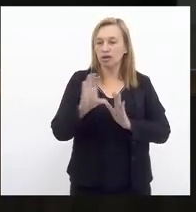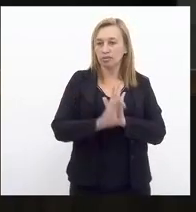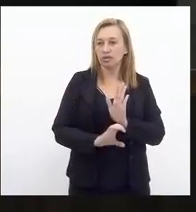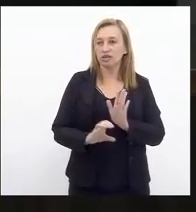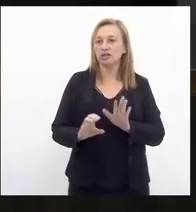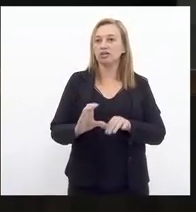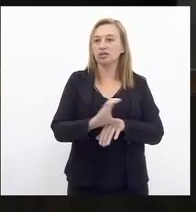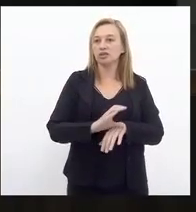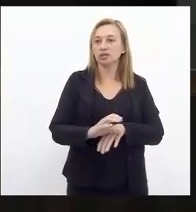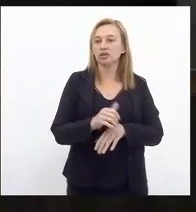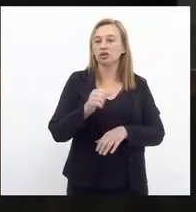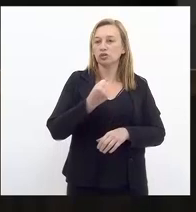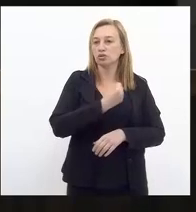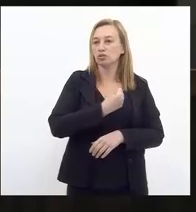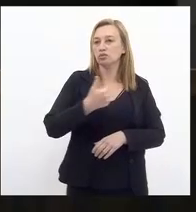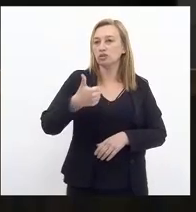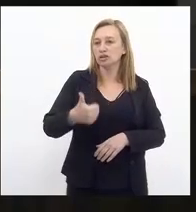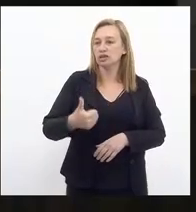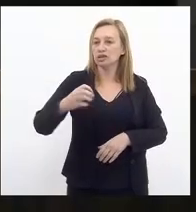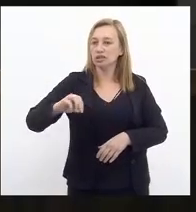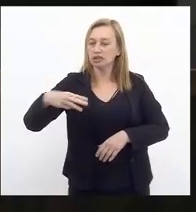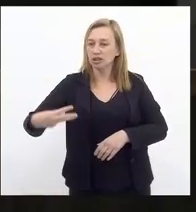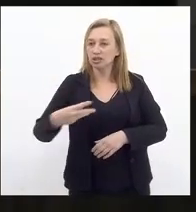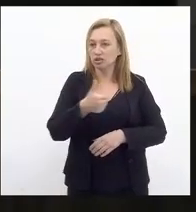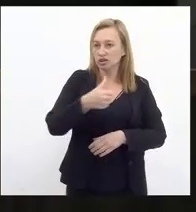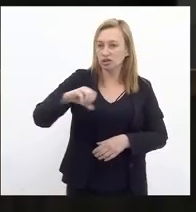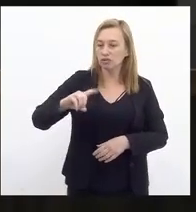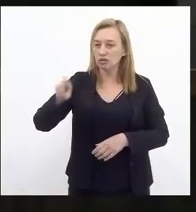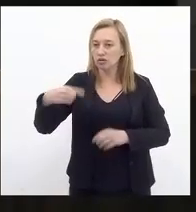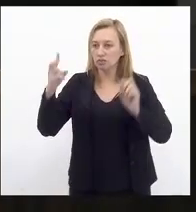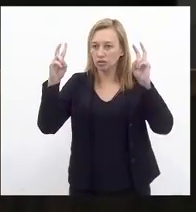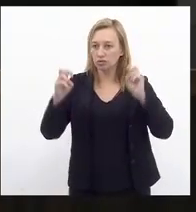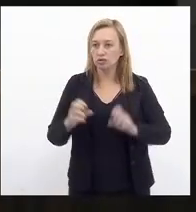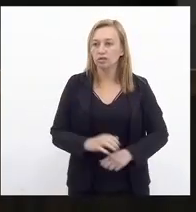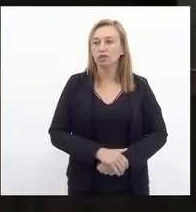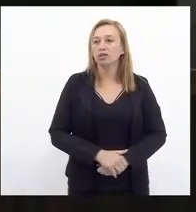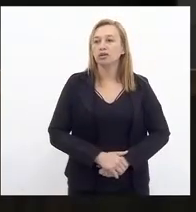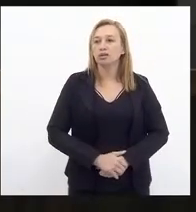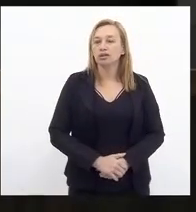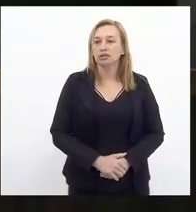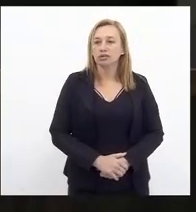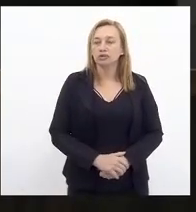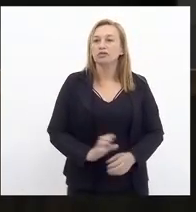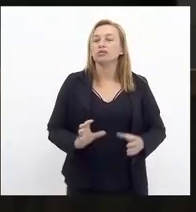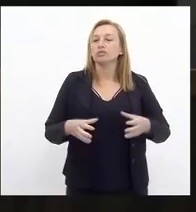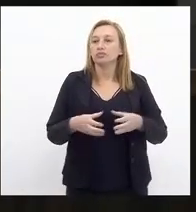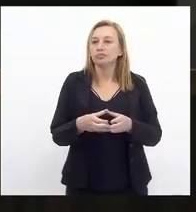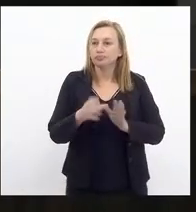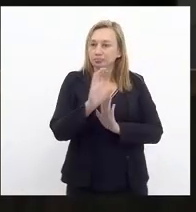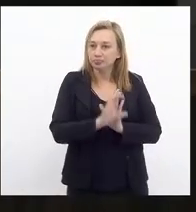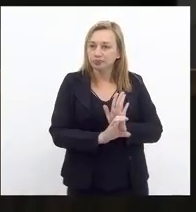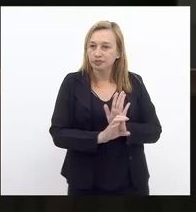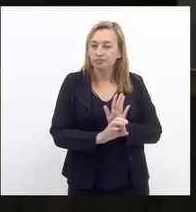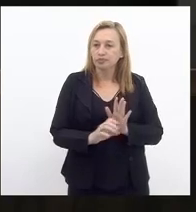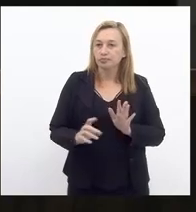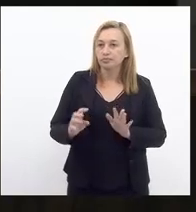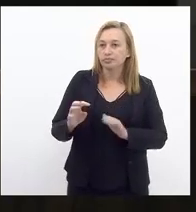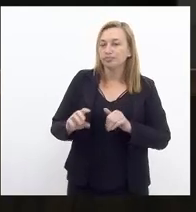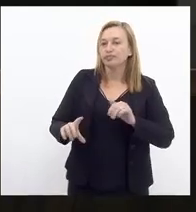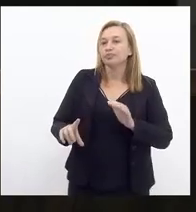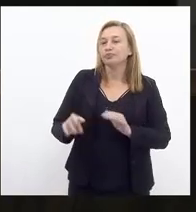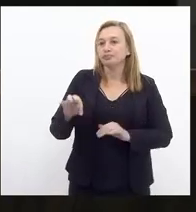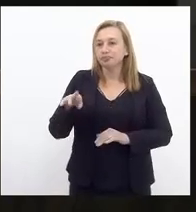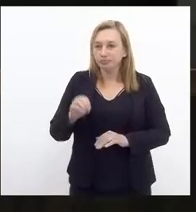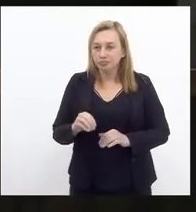condição Federal nº 103 de 19 outras dá outras providências parecer da comissão de vendas funcionais vento favorável ao